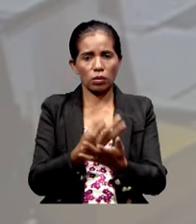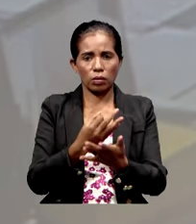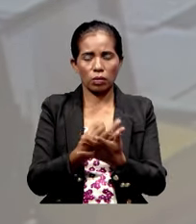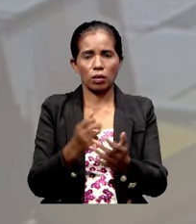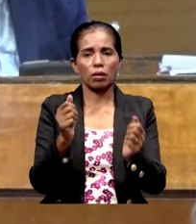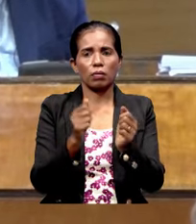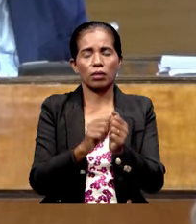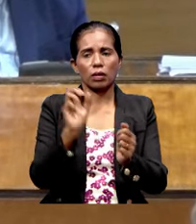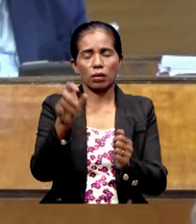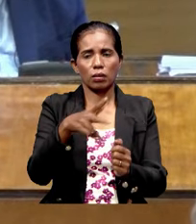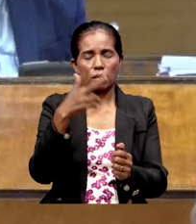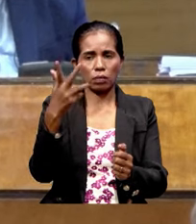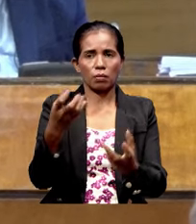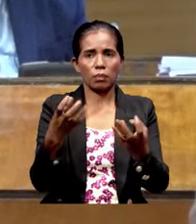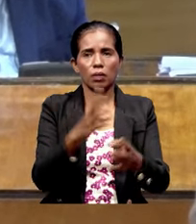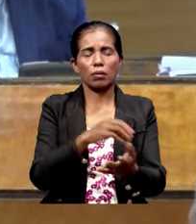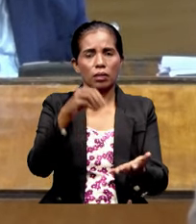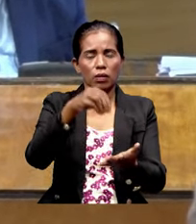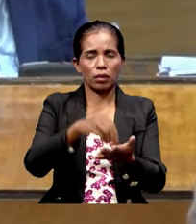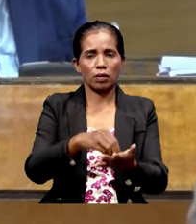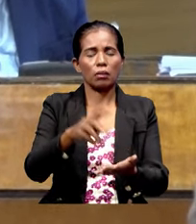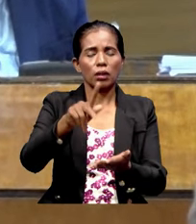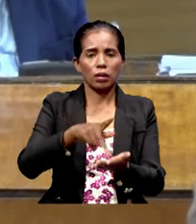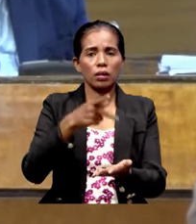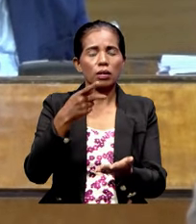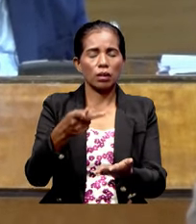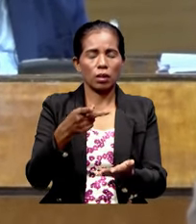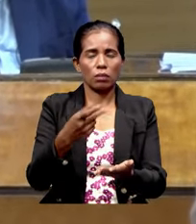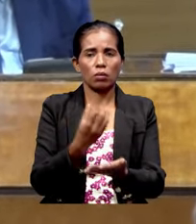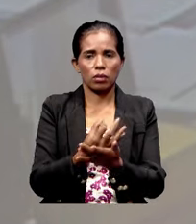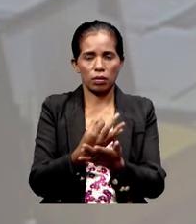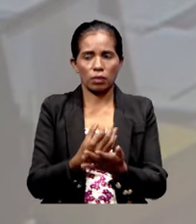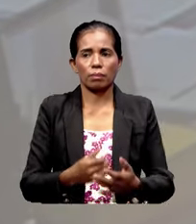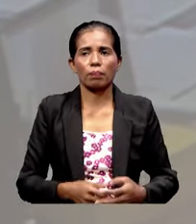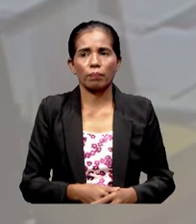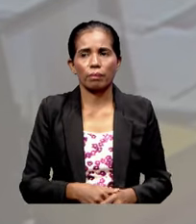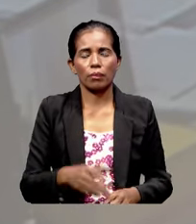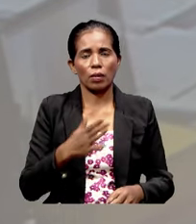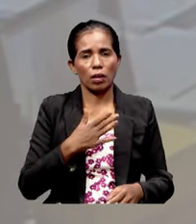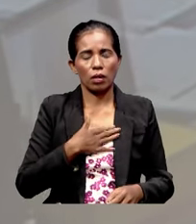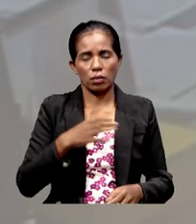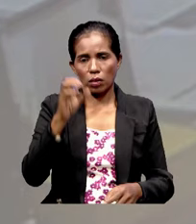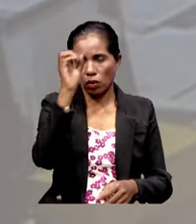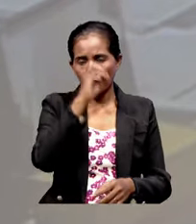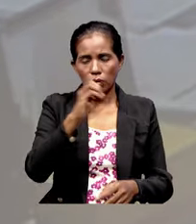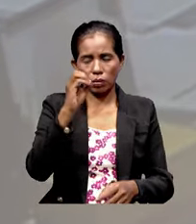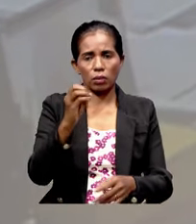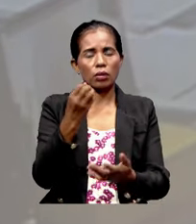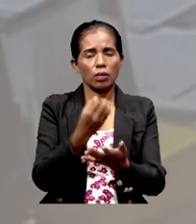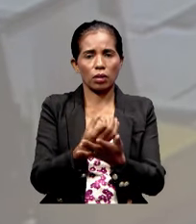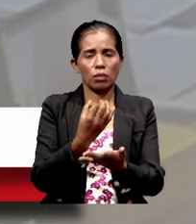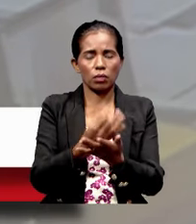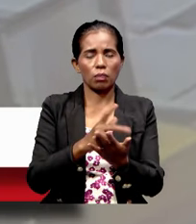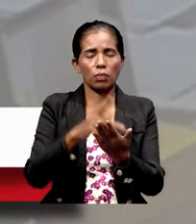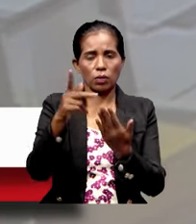com o recintolo, né? Baracliu aloca o salário no vencimento. A uma observação para a dotação orçamento para o programa ainda não é boa, liu e